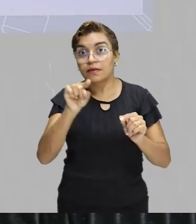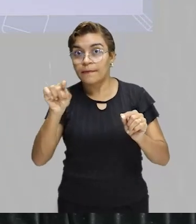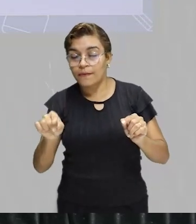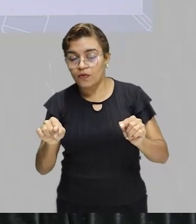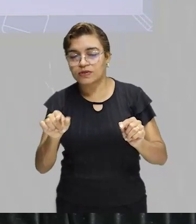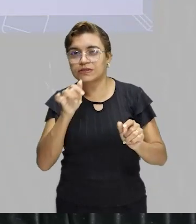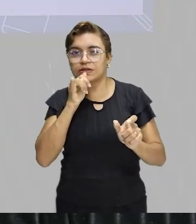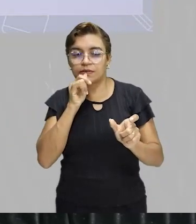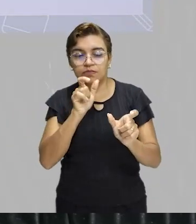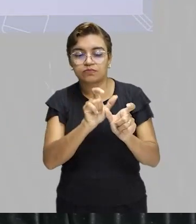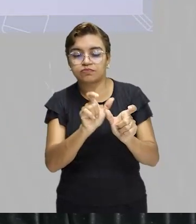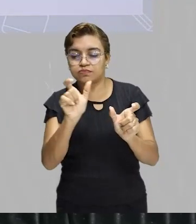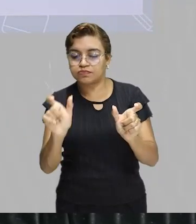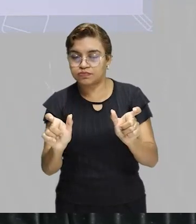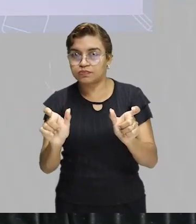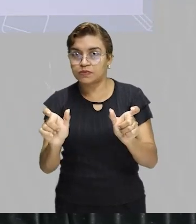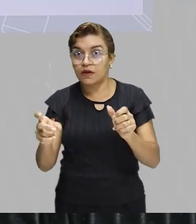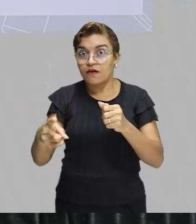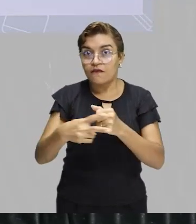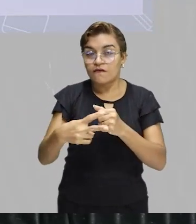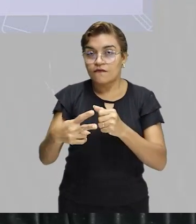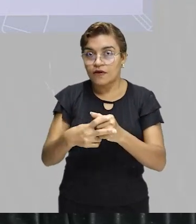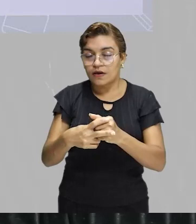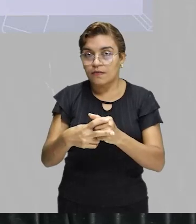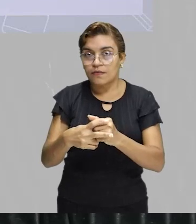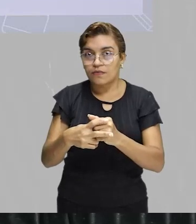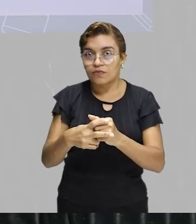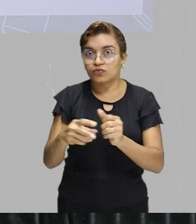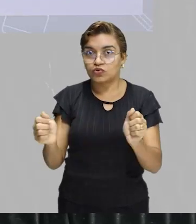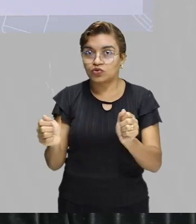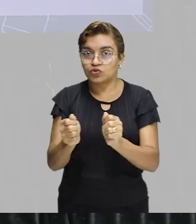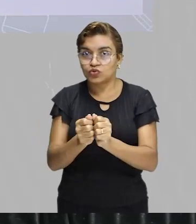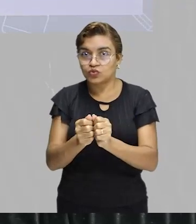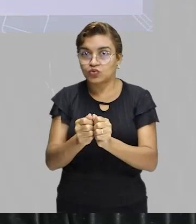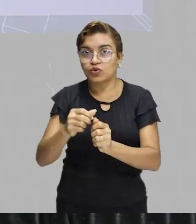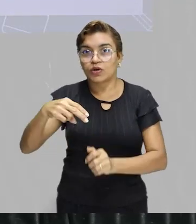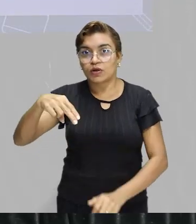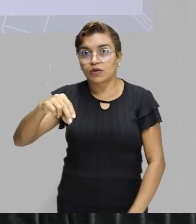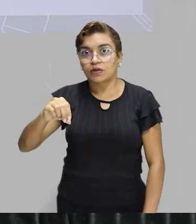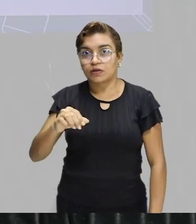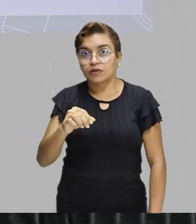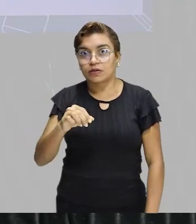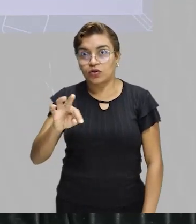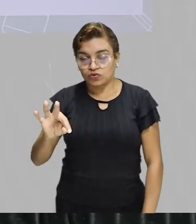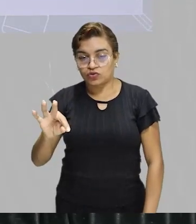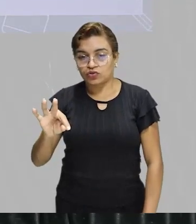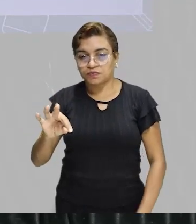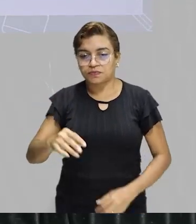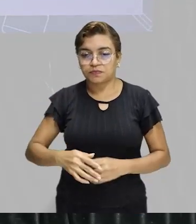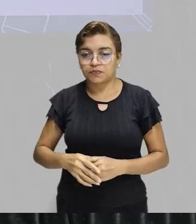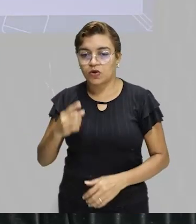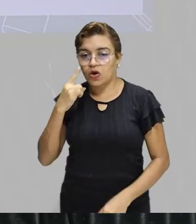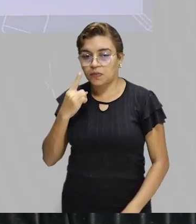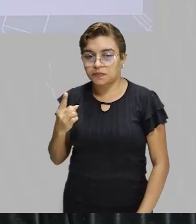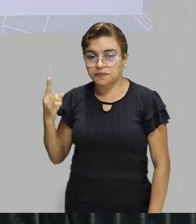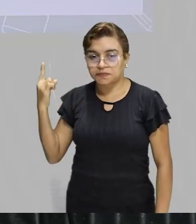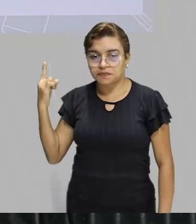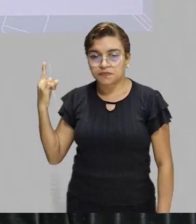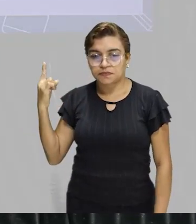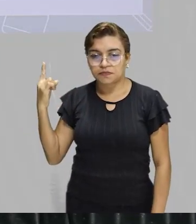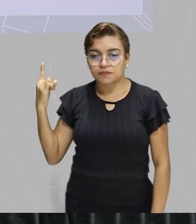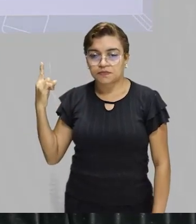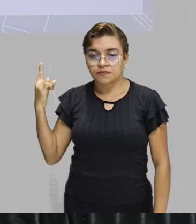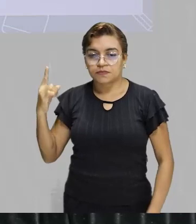que é aquela junção de verbo com a negação. Então, por exemplo, we do not watch horror